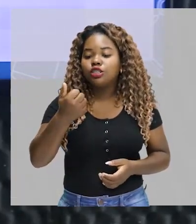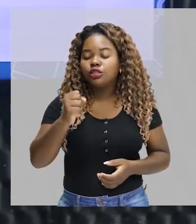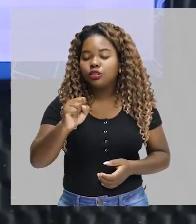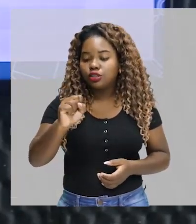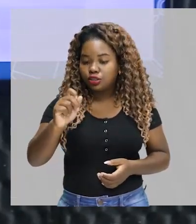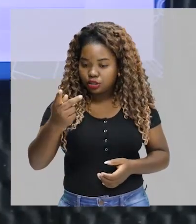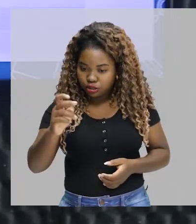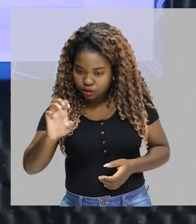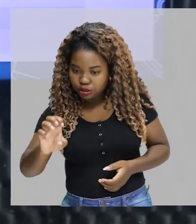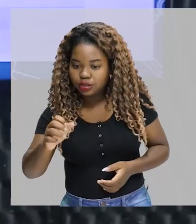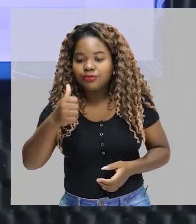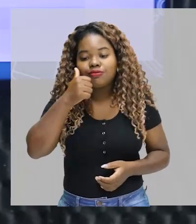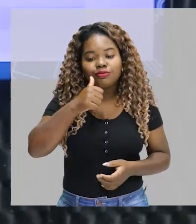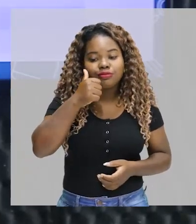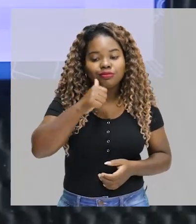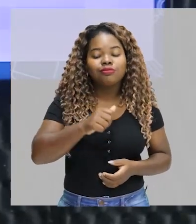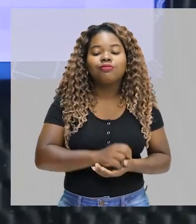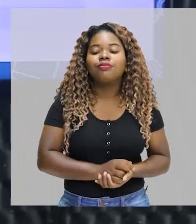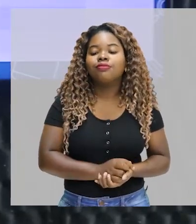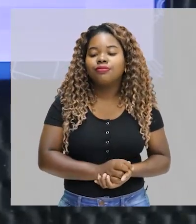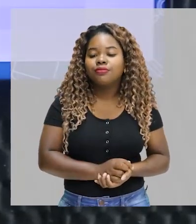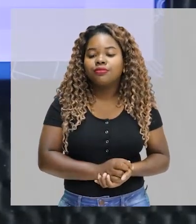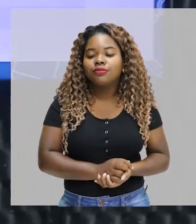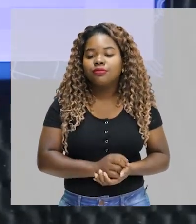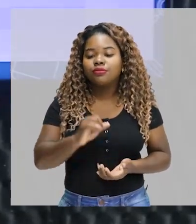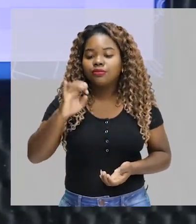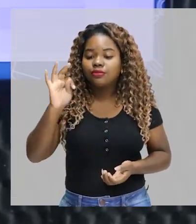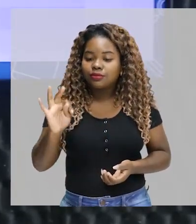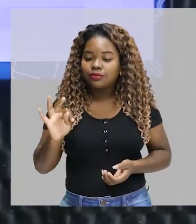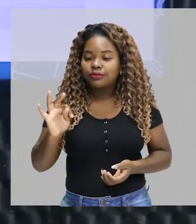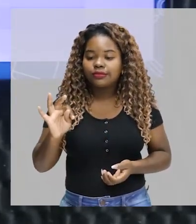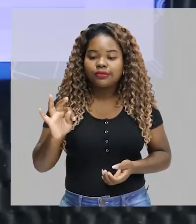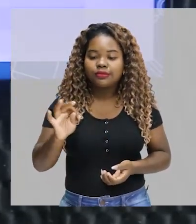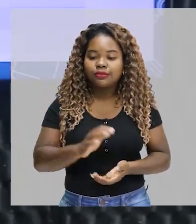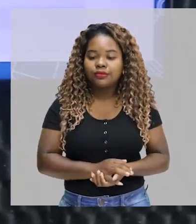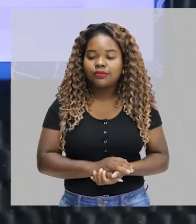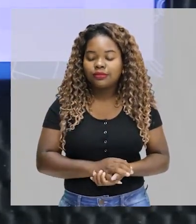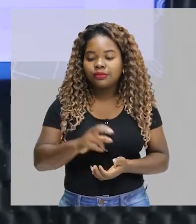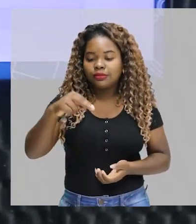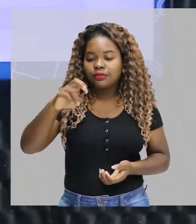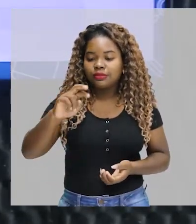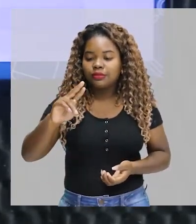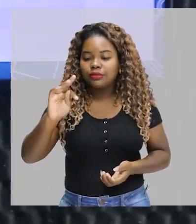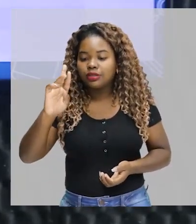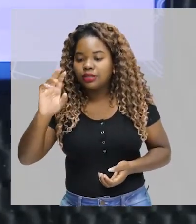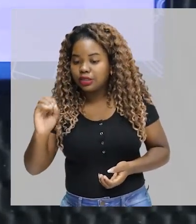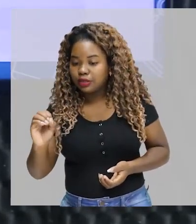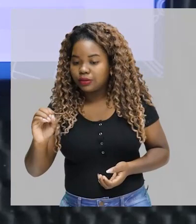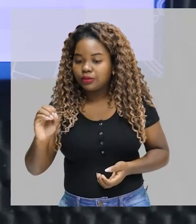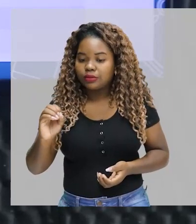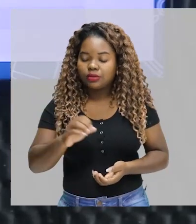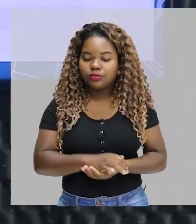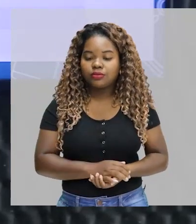para pessoa do sexo feminino. It, para pronome neutro ou, por exemplo, para tudo que se refere a